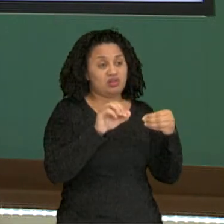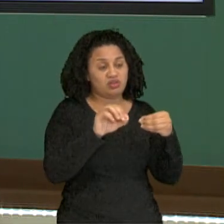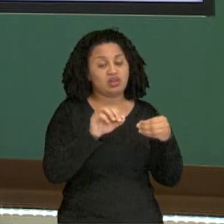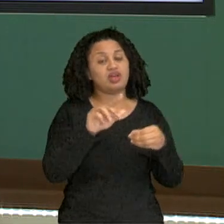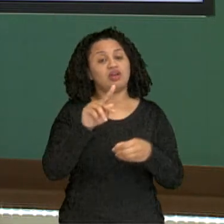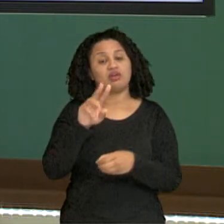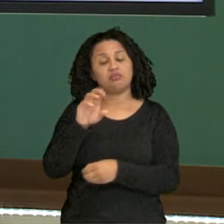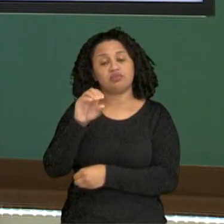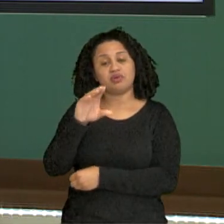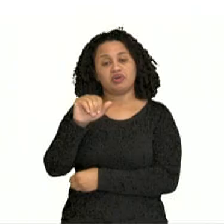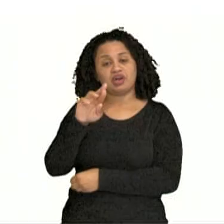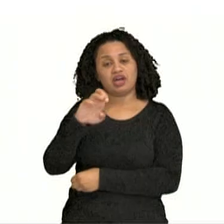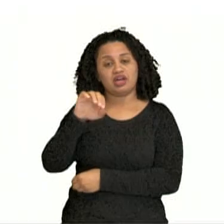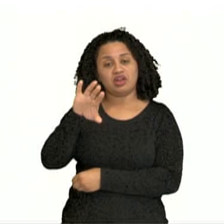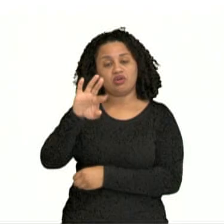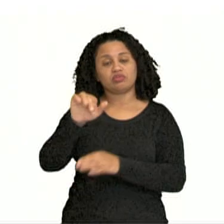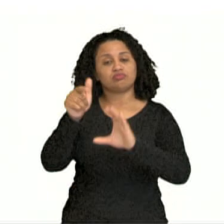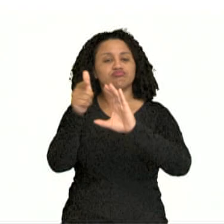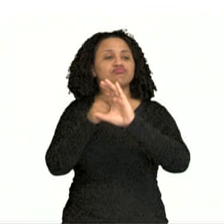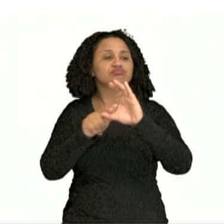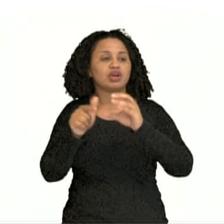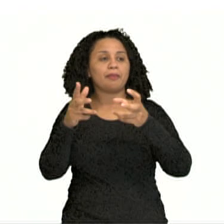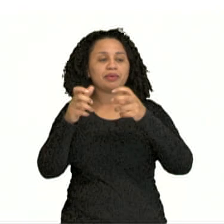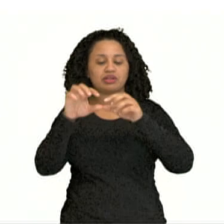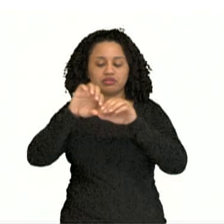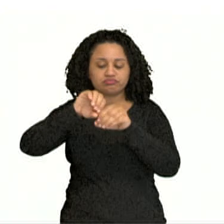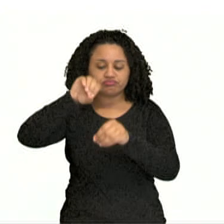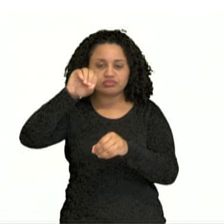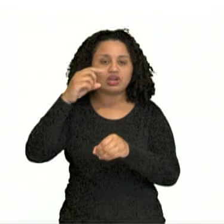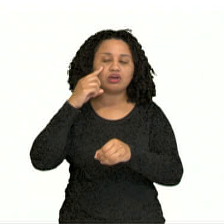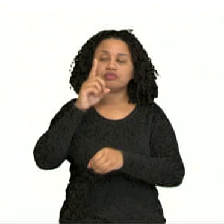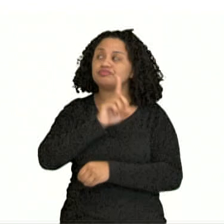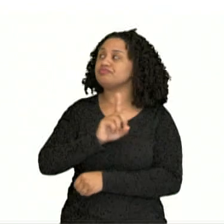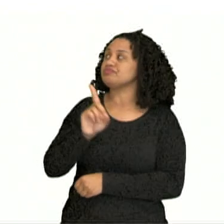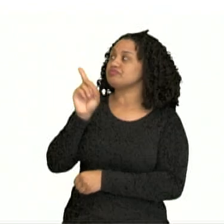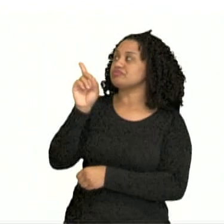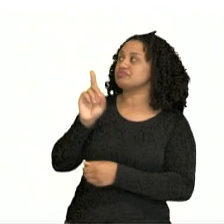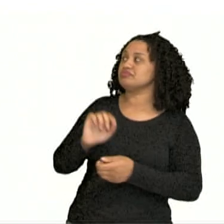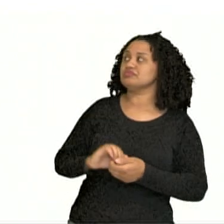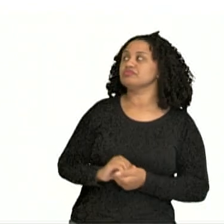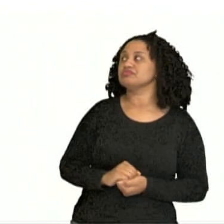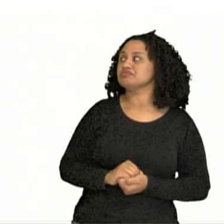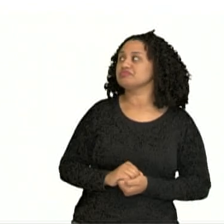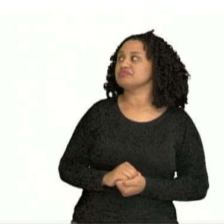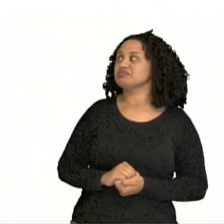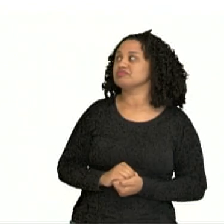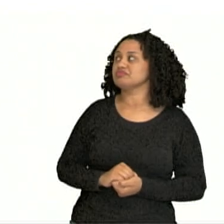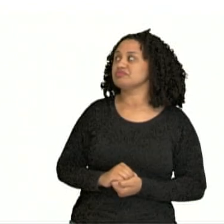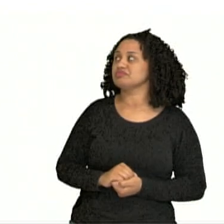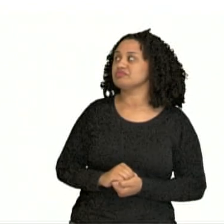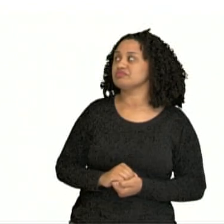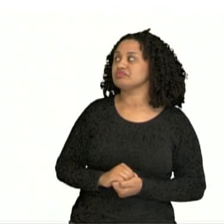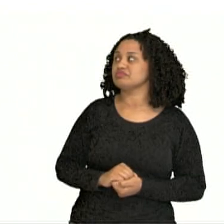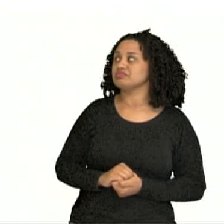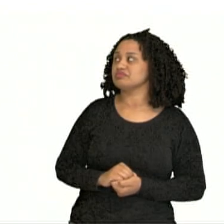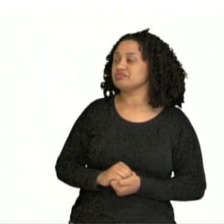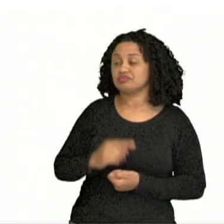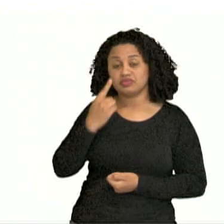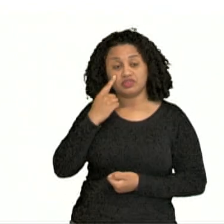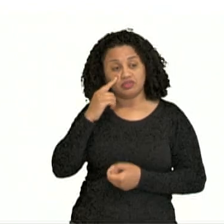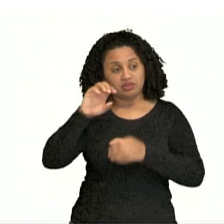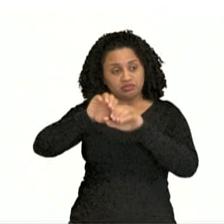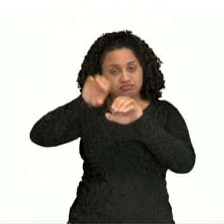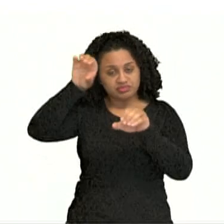Mas como procarionte? Olhem a imagem, o desenho à direita. Nós temos a membrana, nós temos